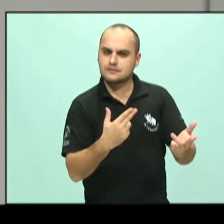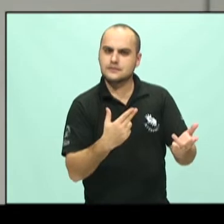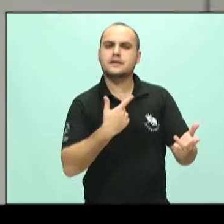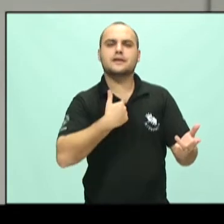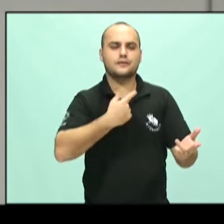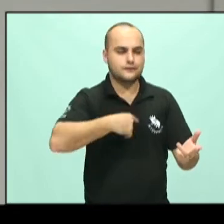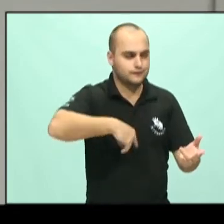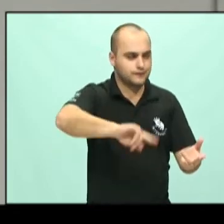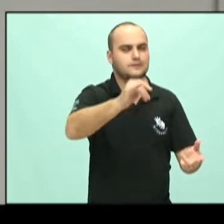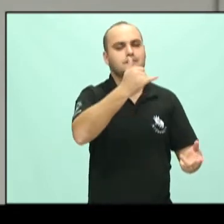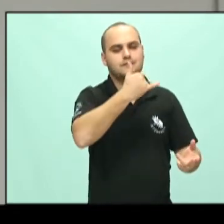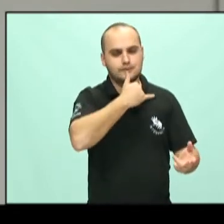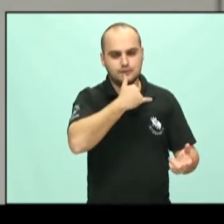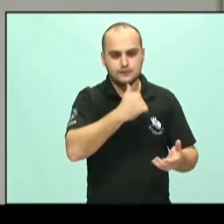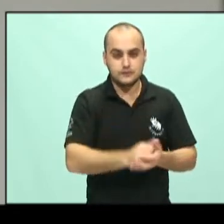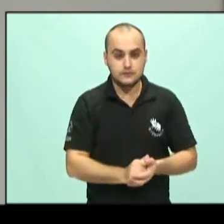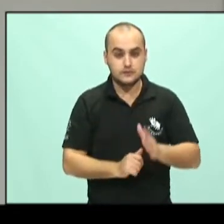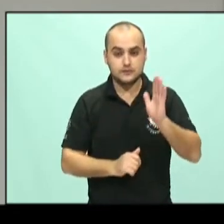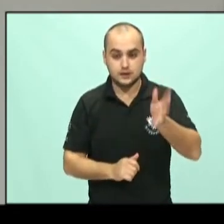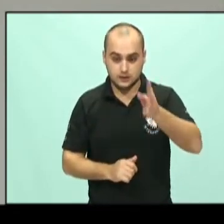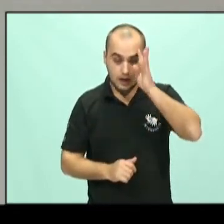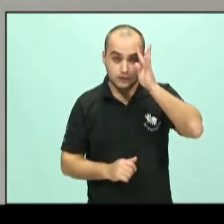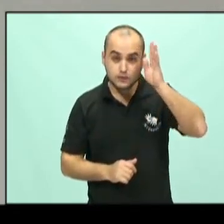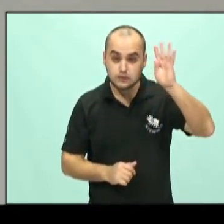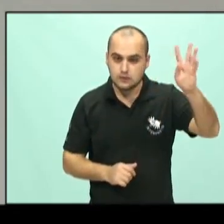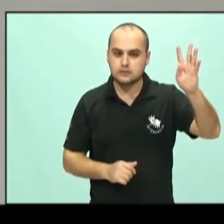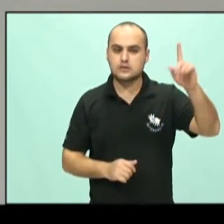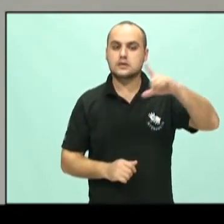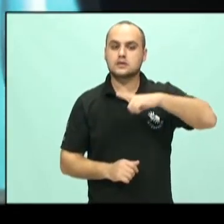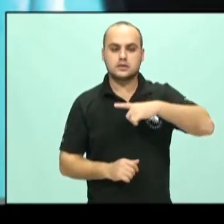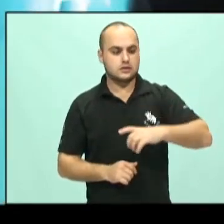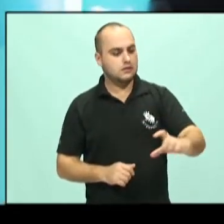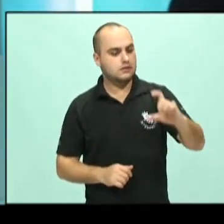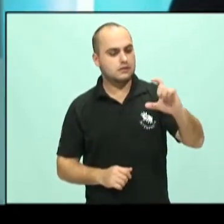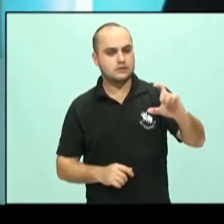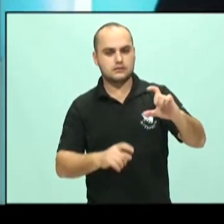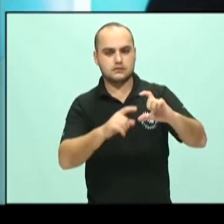me decepcionar. E no sonho, tinha até isso.